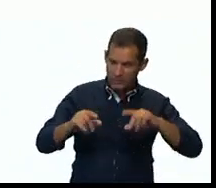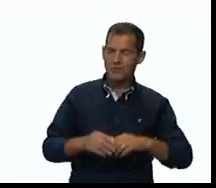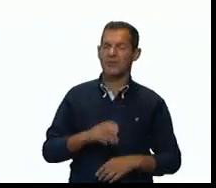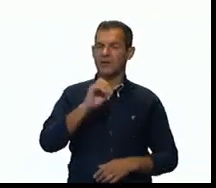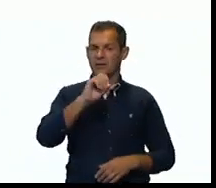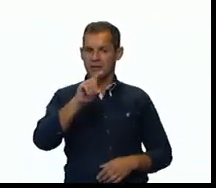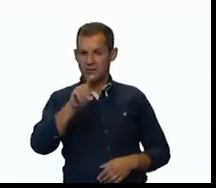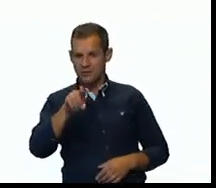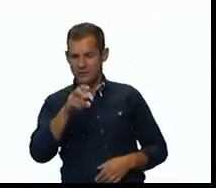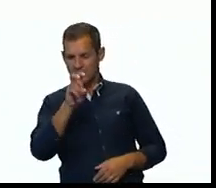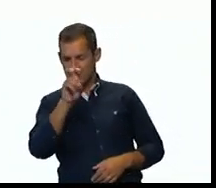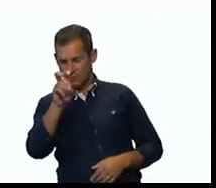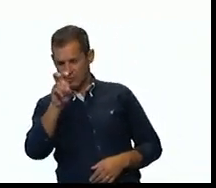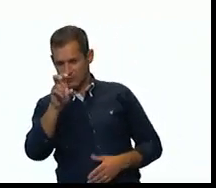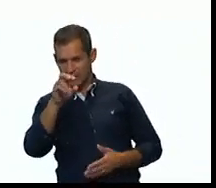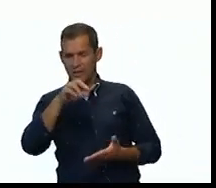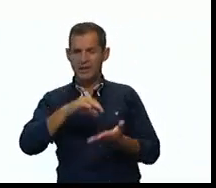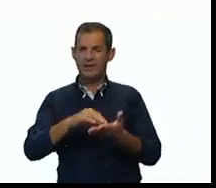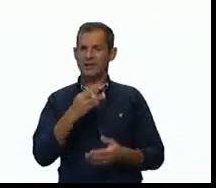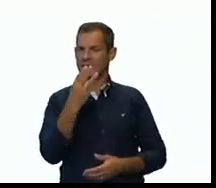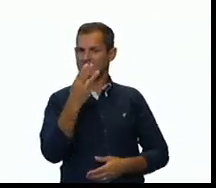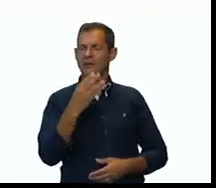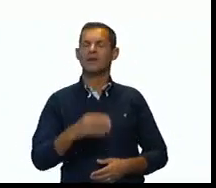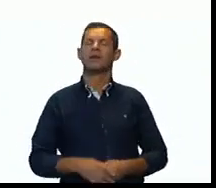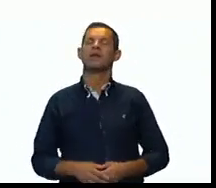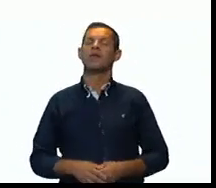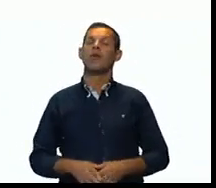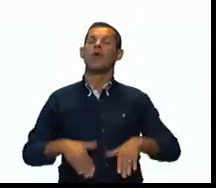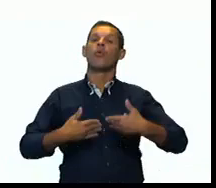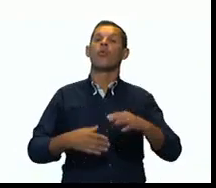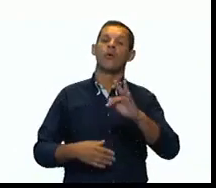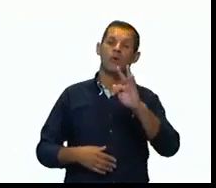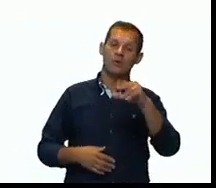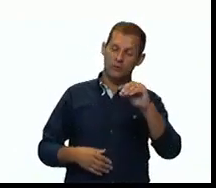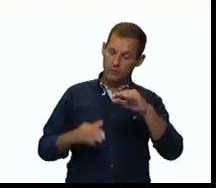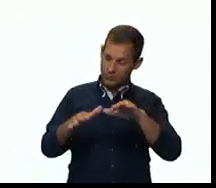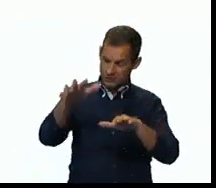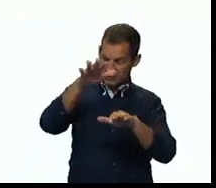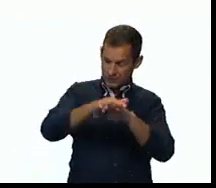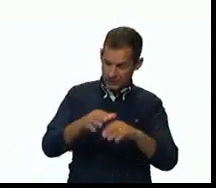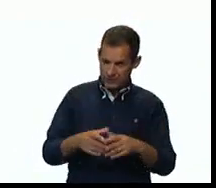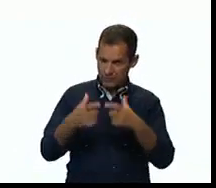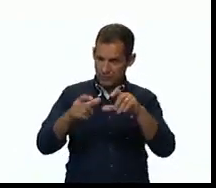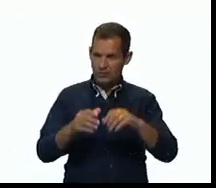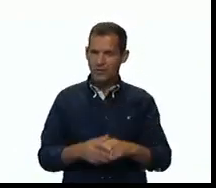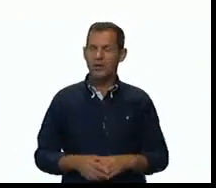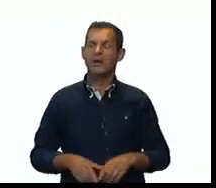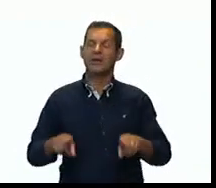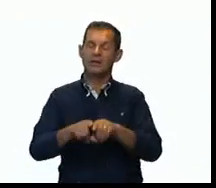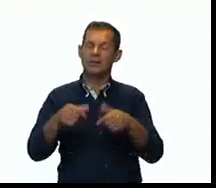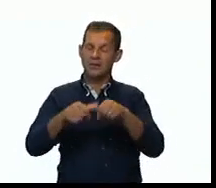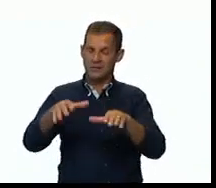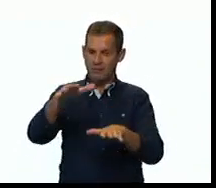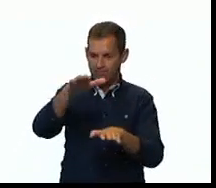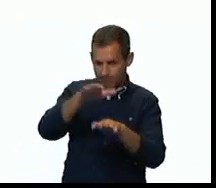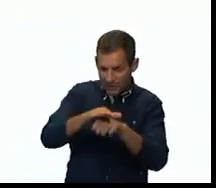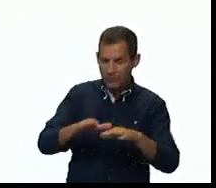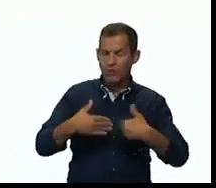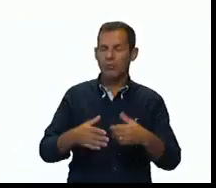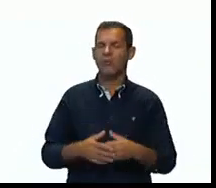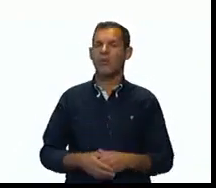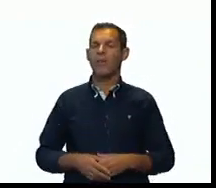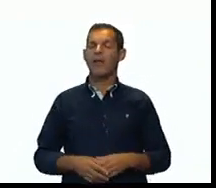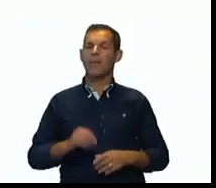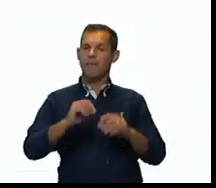de 0,5 a 3. Qual função está acima da região sombreada e qual função está abaixo? Ou seja, qual função